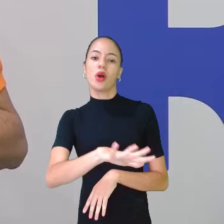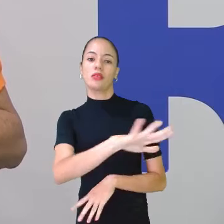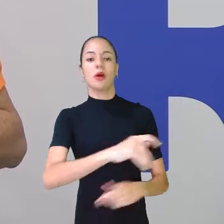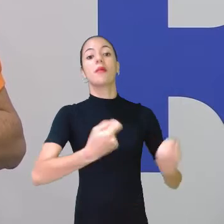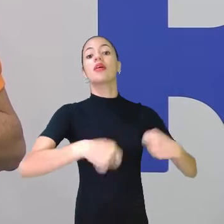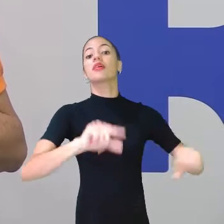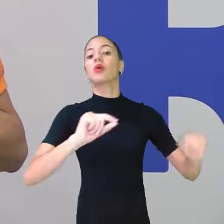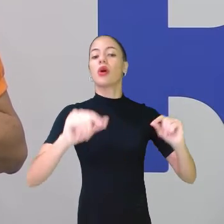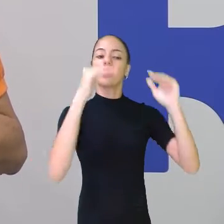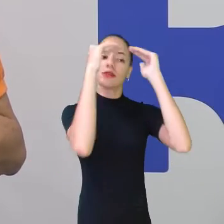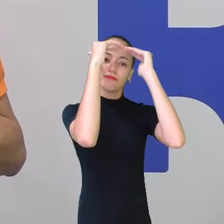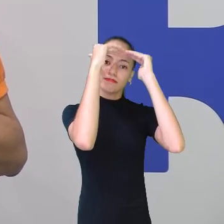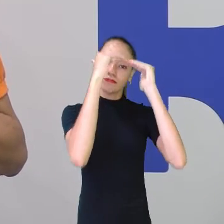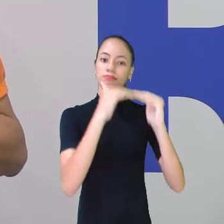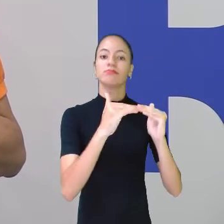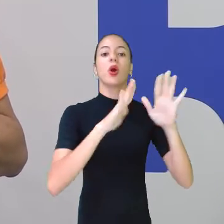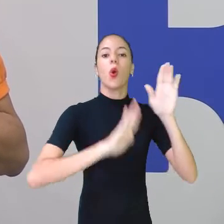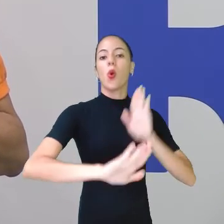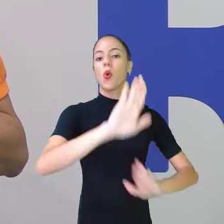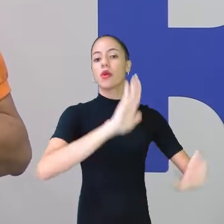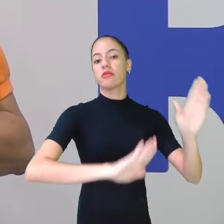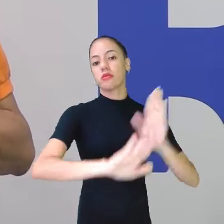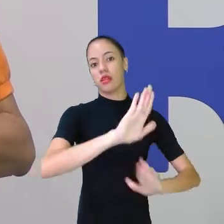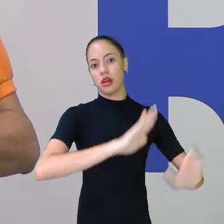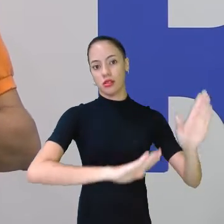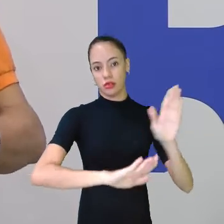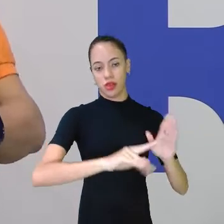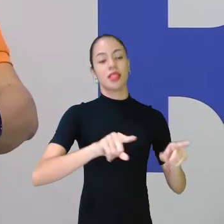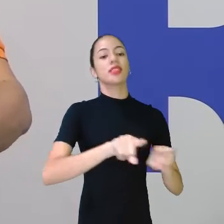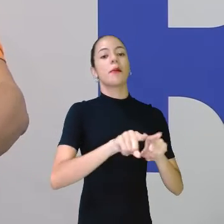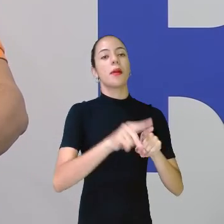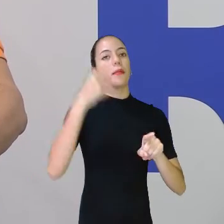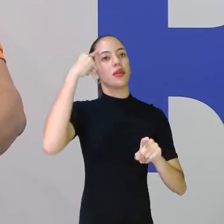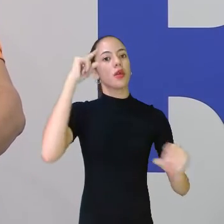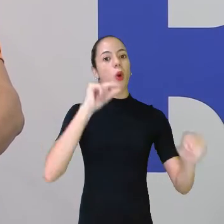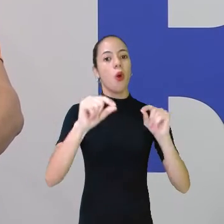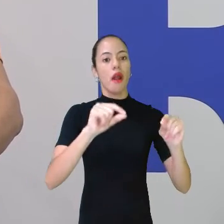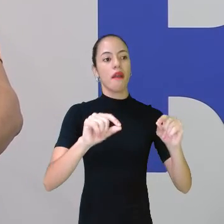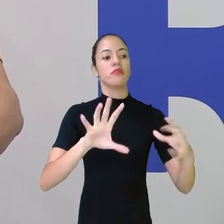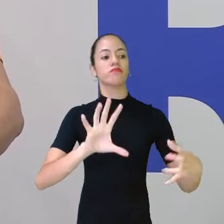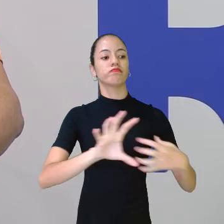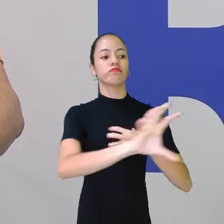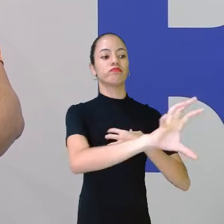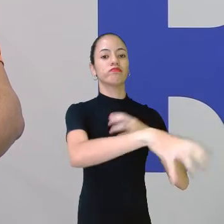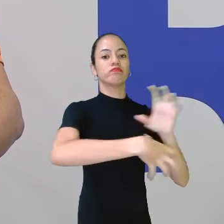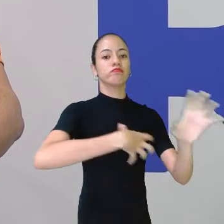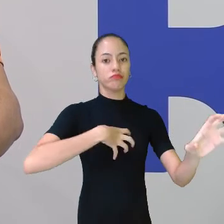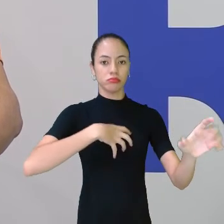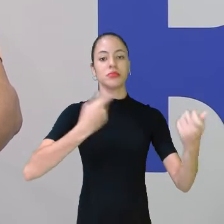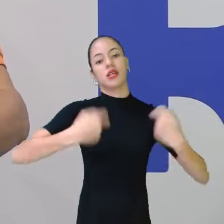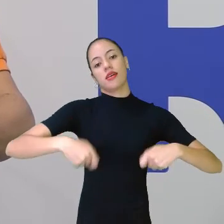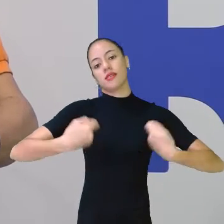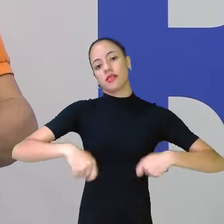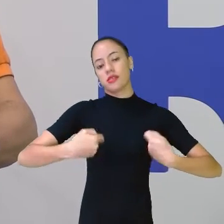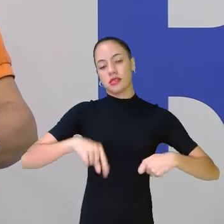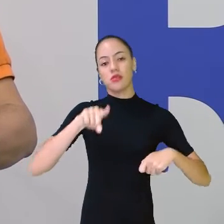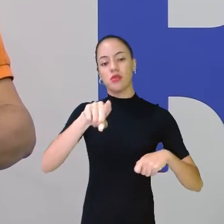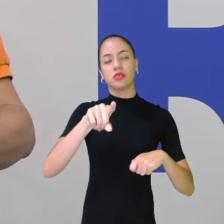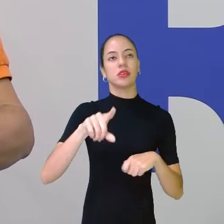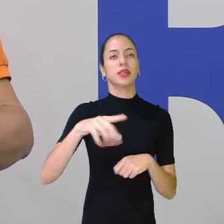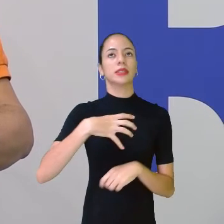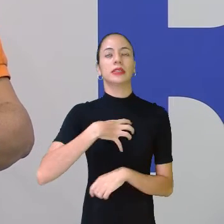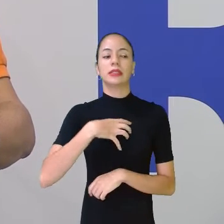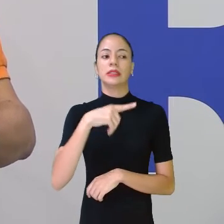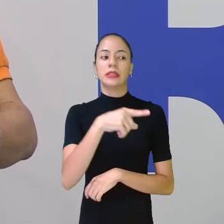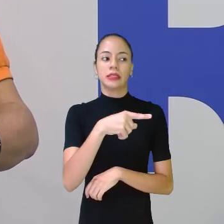esse cuidado, né? O respeito é a gente, primeira coisa, é querer se colocar no lugar do outro, né? Quando você se coloca no lugar do outro, você vai sentir,